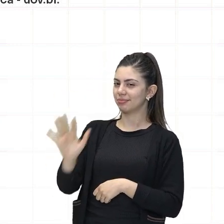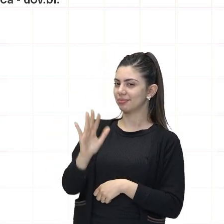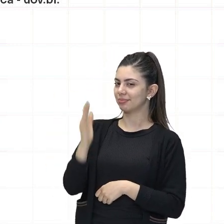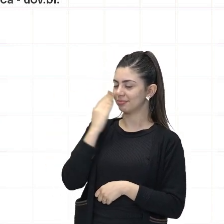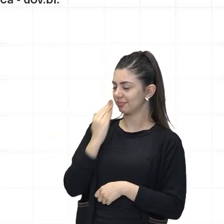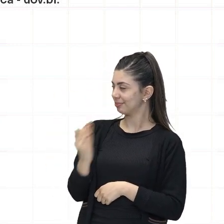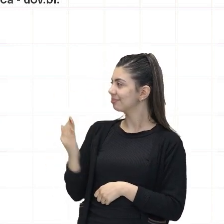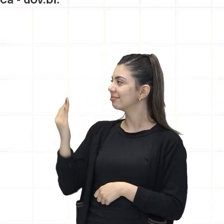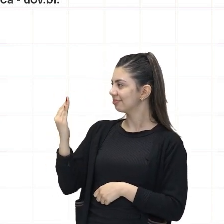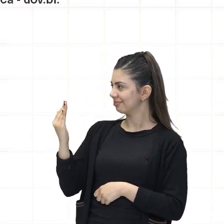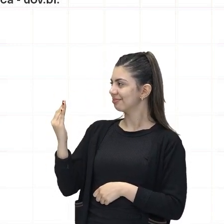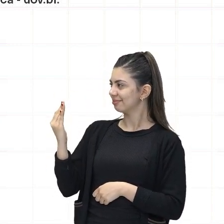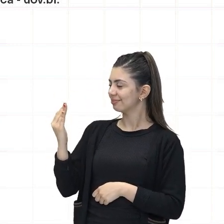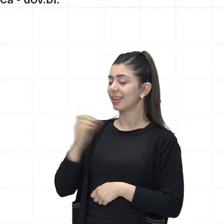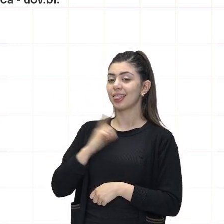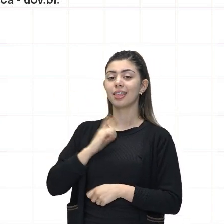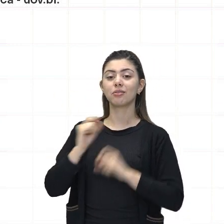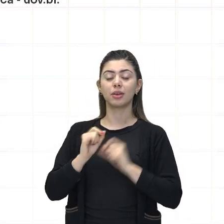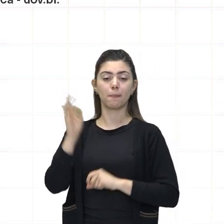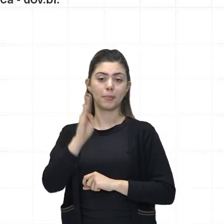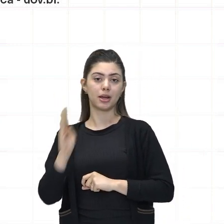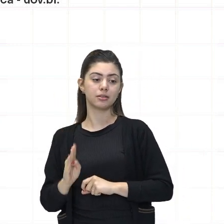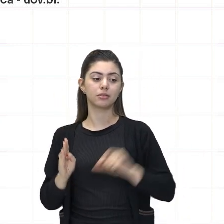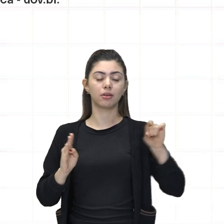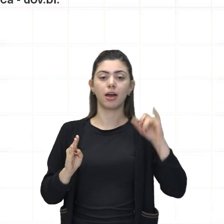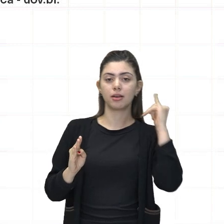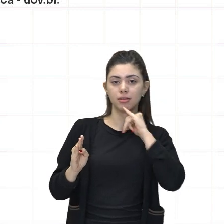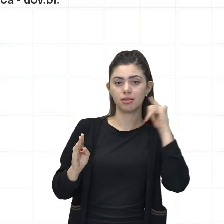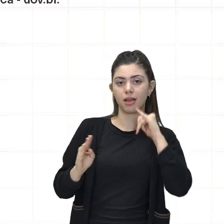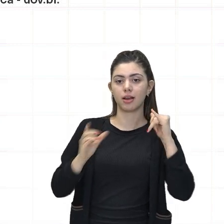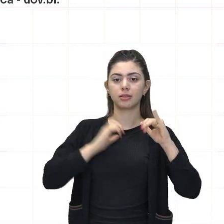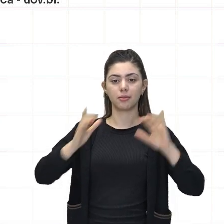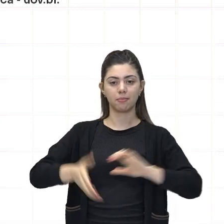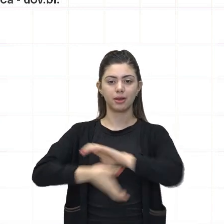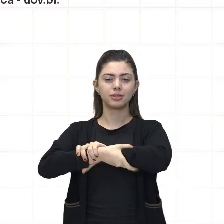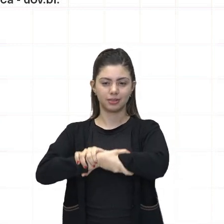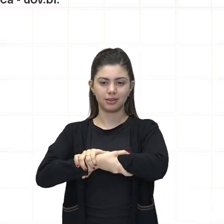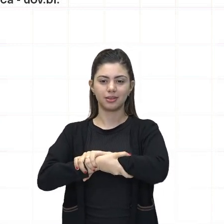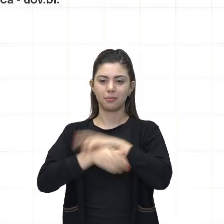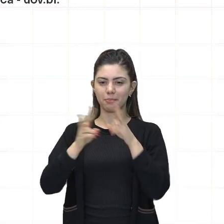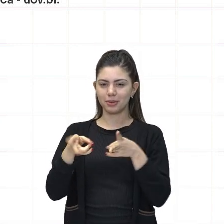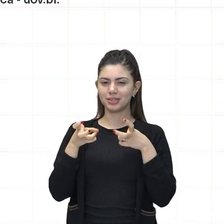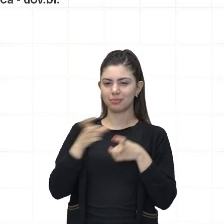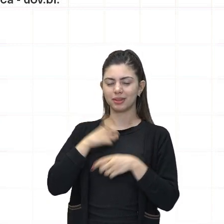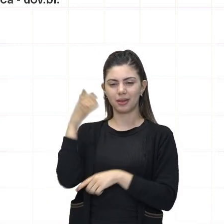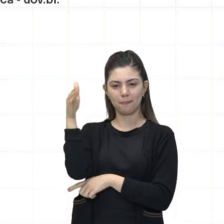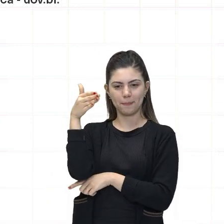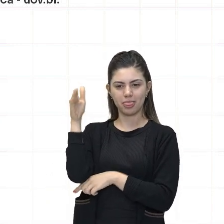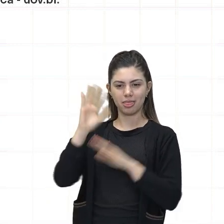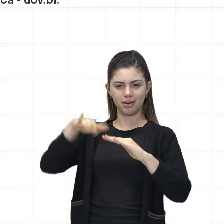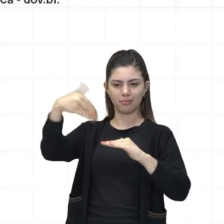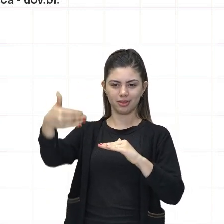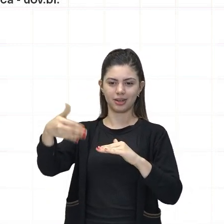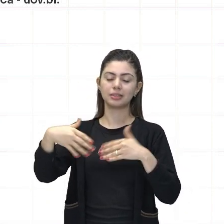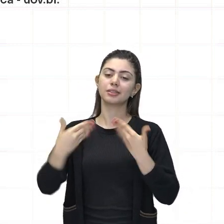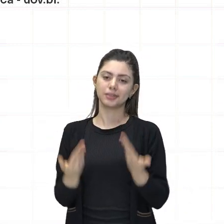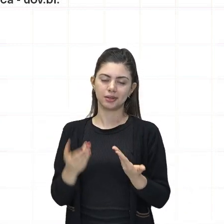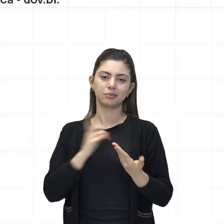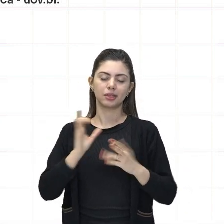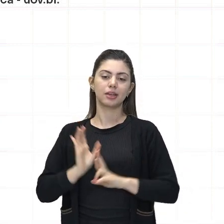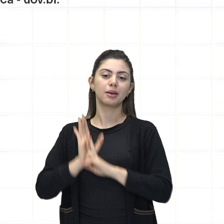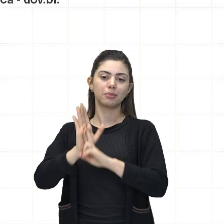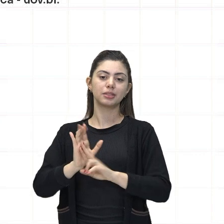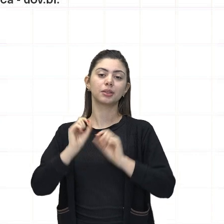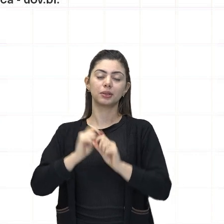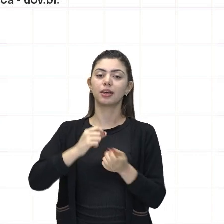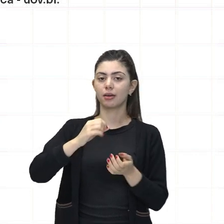parceria ali entre o Brasil e a Itália, né? Tá vendo as duas bandeiras lá atrás? Essa imagem representa, né, algum acordo que está sendo